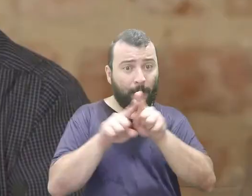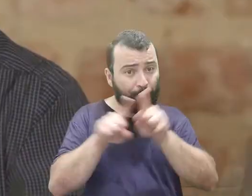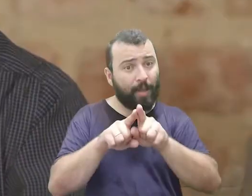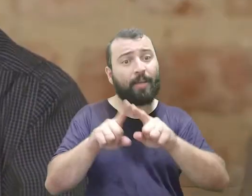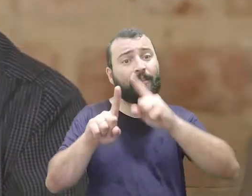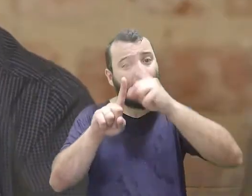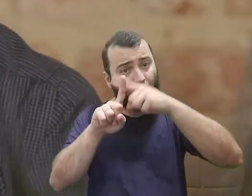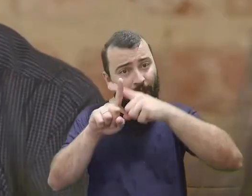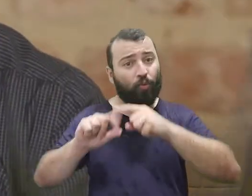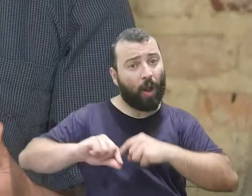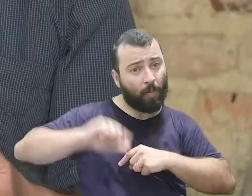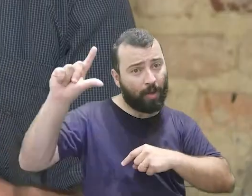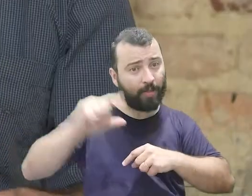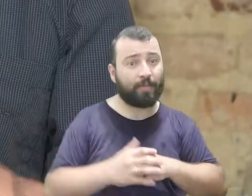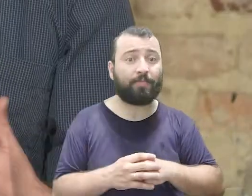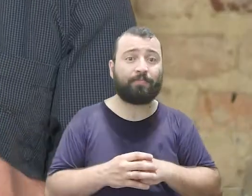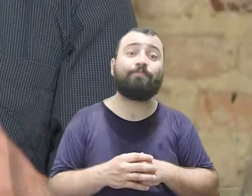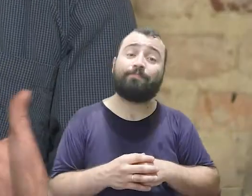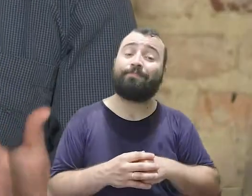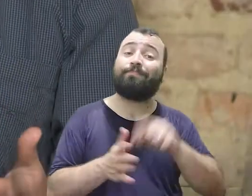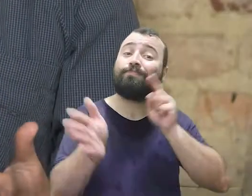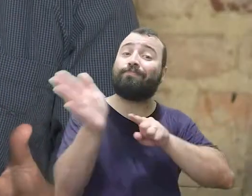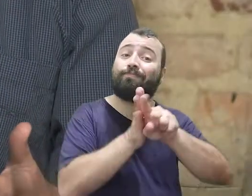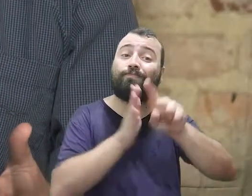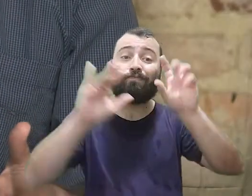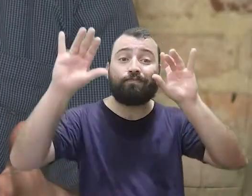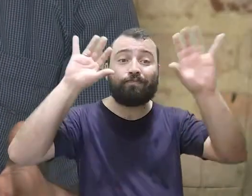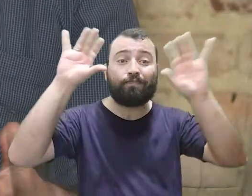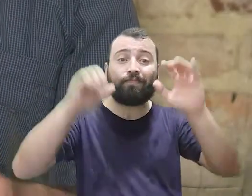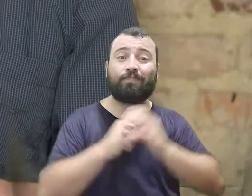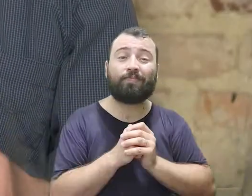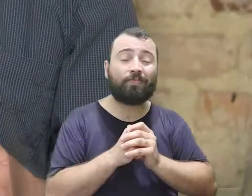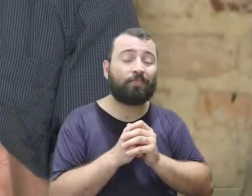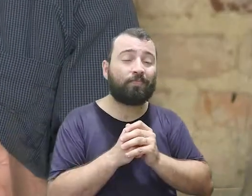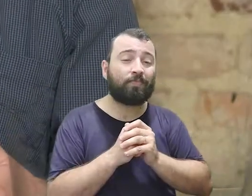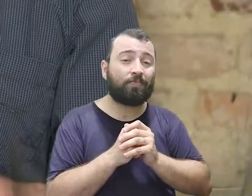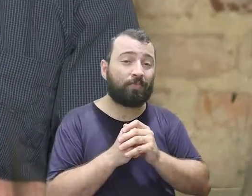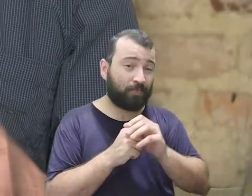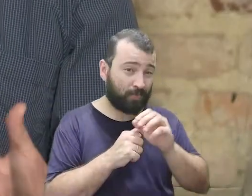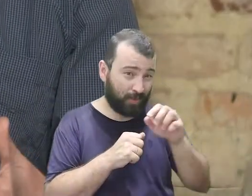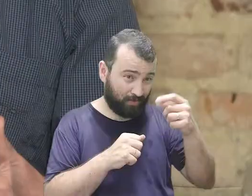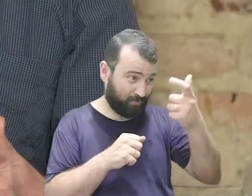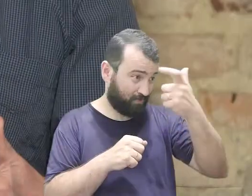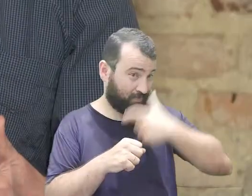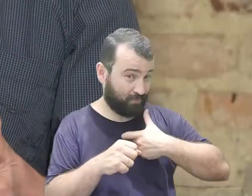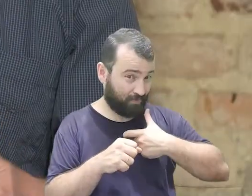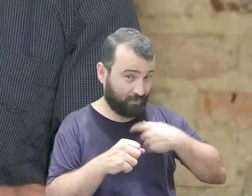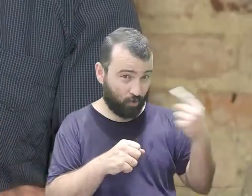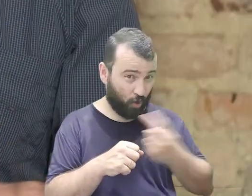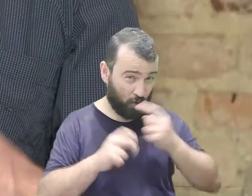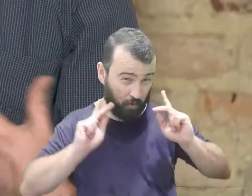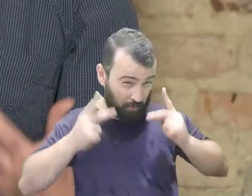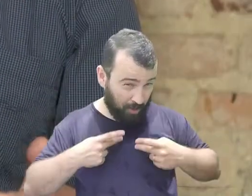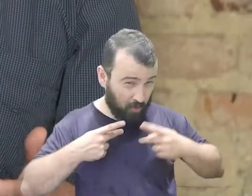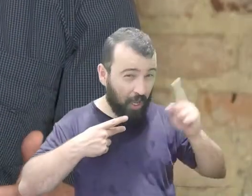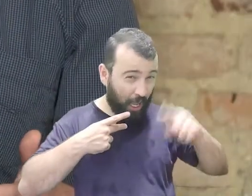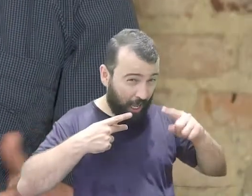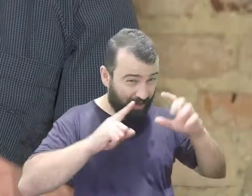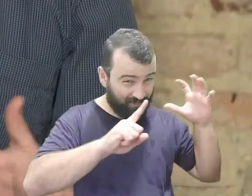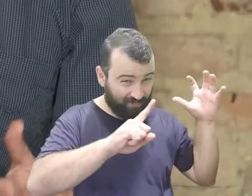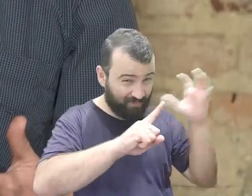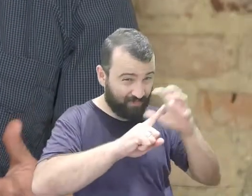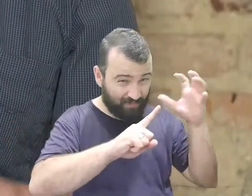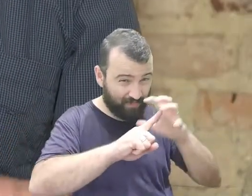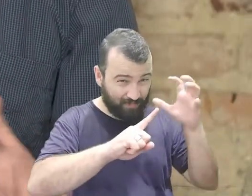e as temperaturas aumentando. E aqui fica uma pergunta: seria o ser humano uma